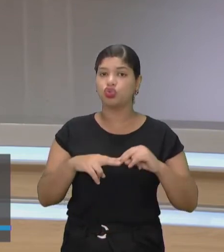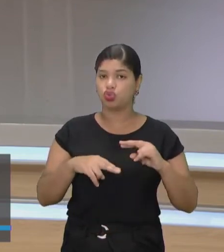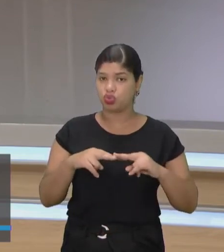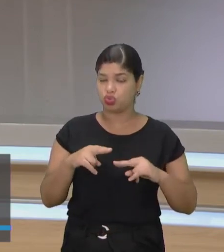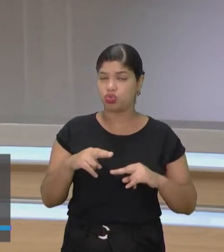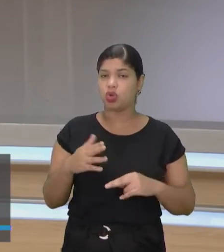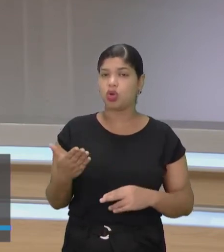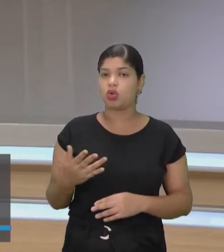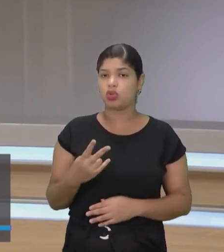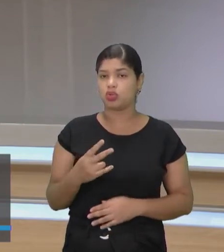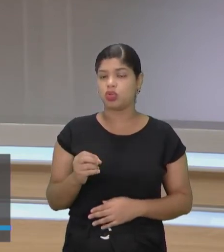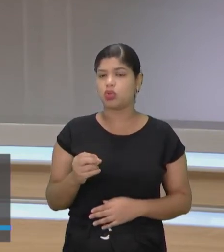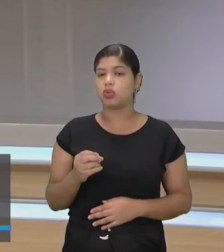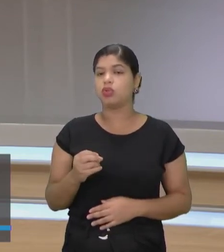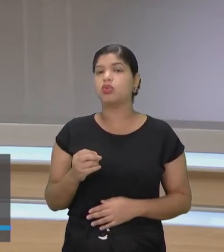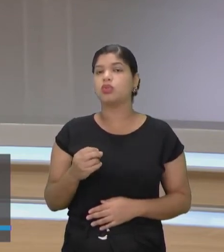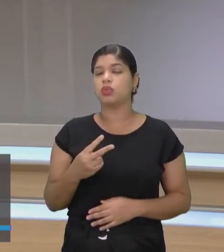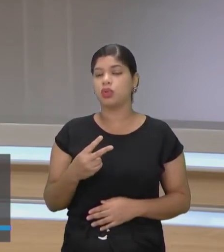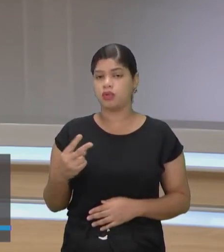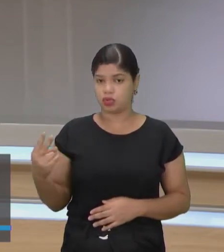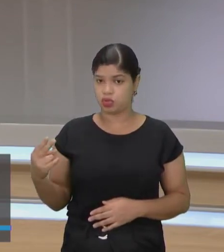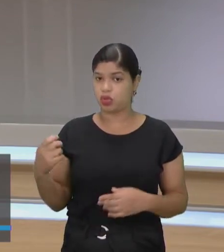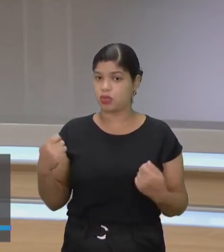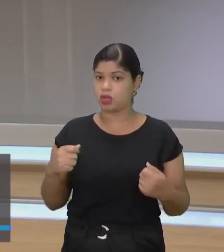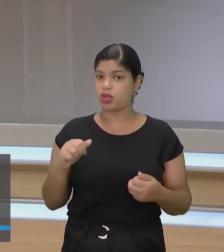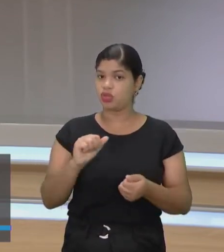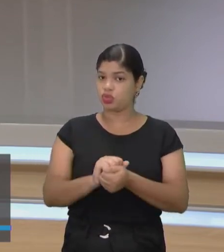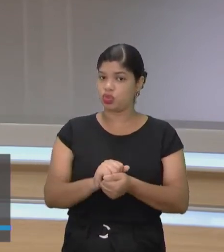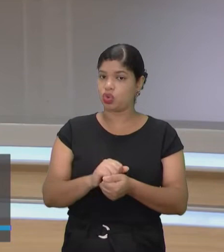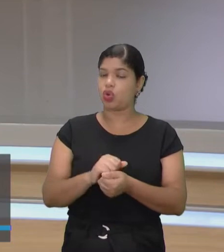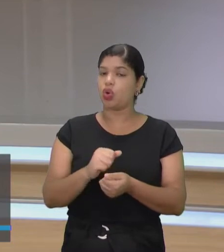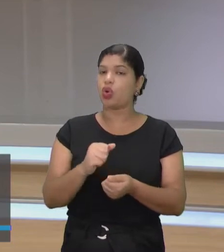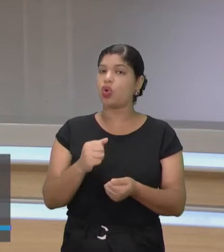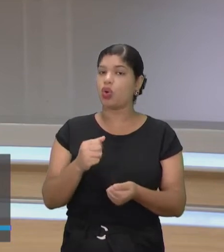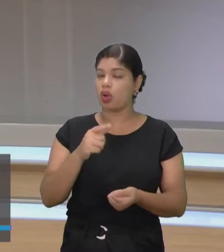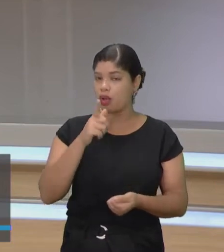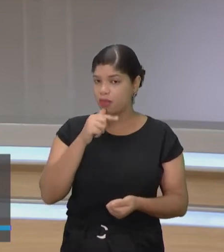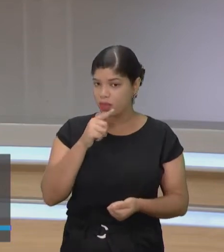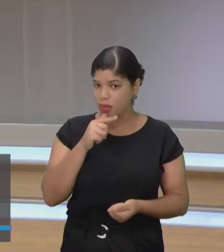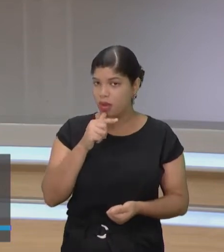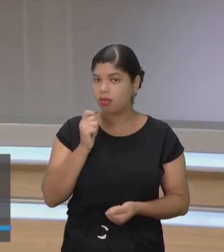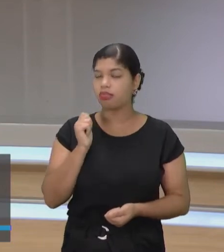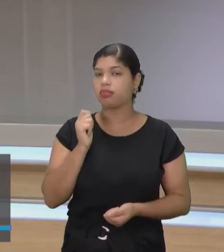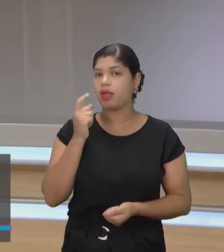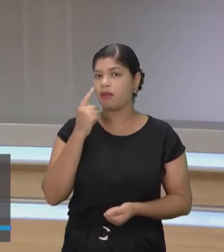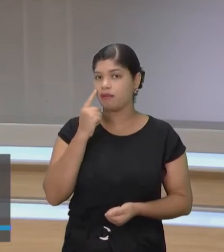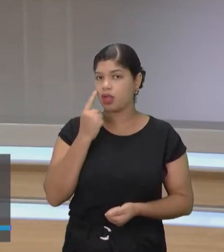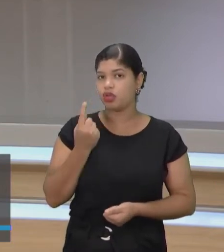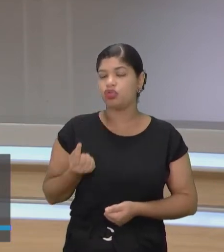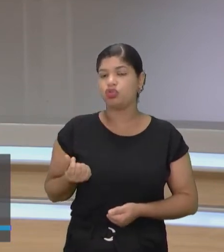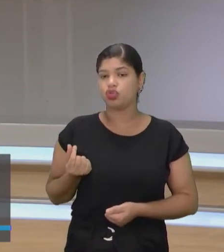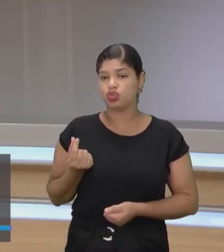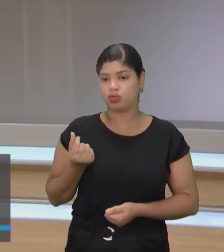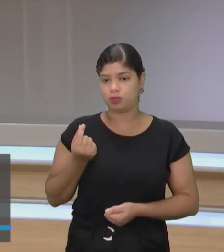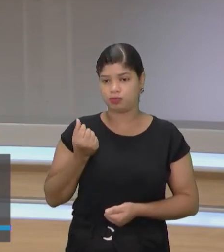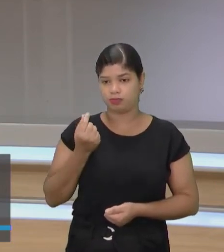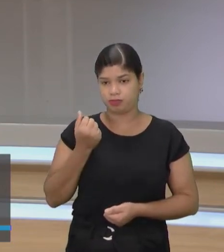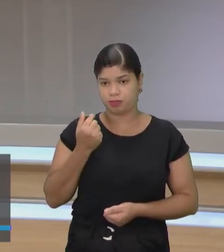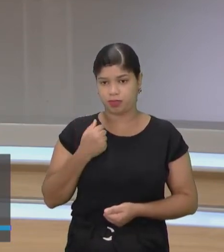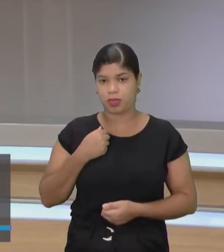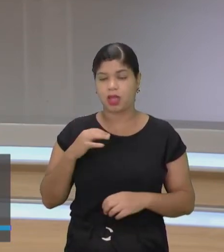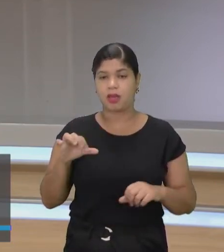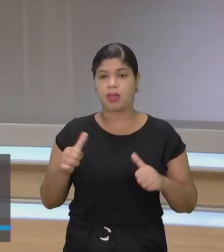a taxa junto da conta de água. Então, vai estar lá o valorzinho e você vai também conseguir já ir atrás de